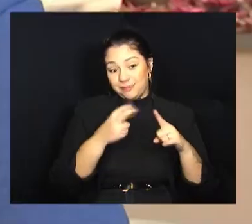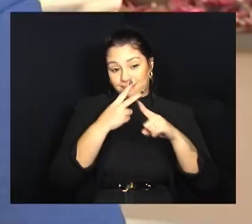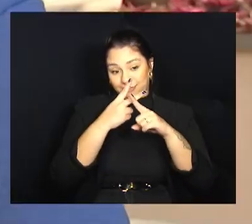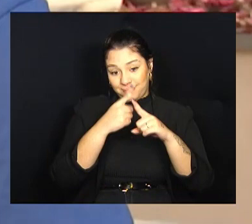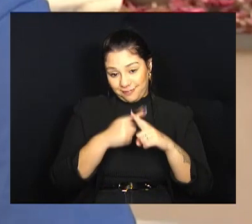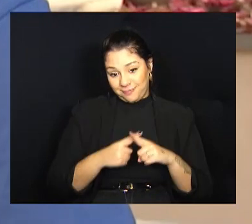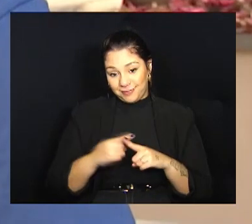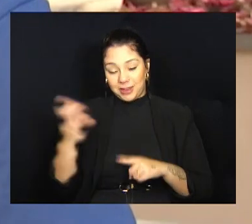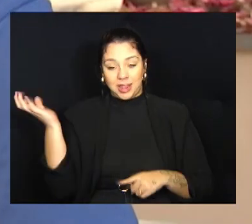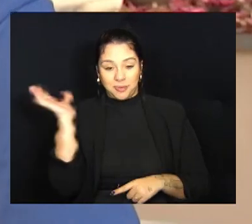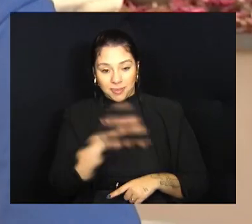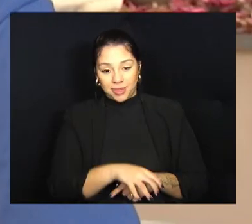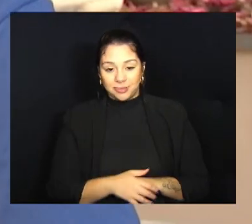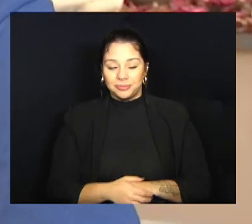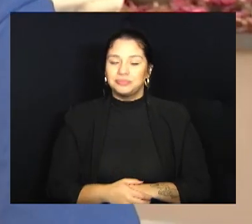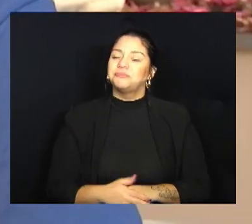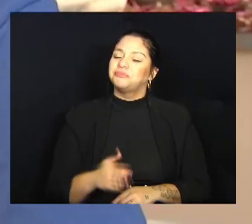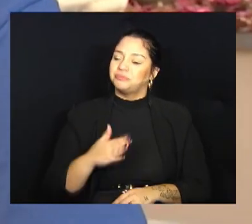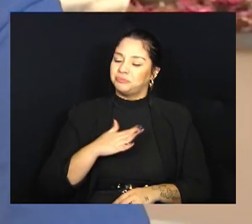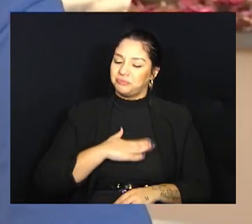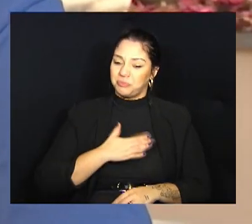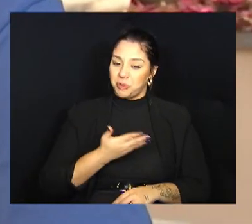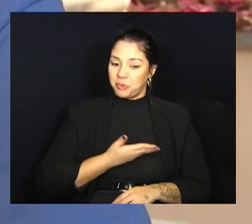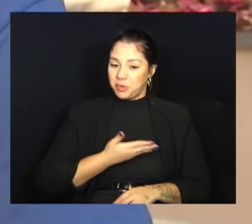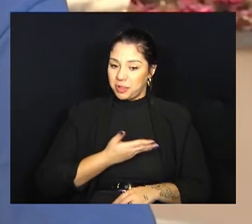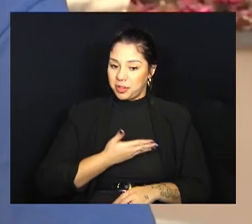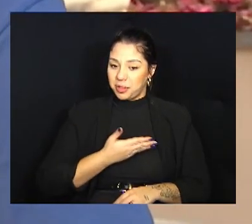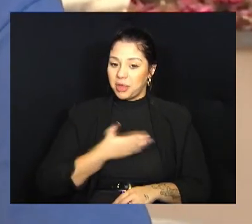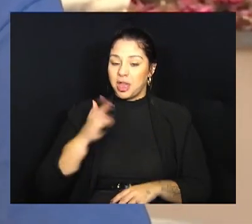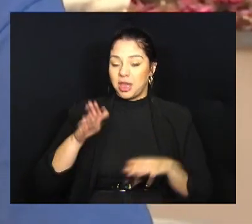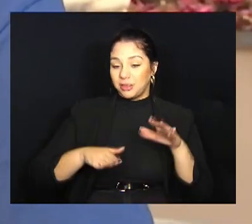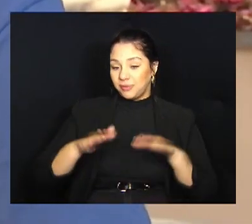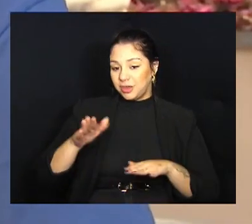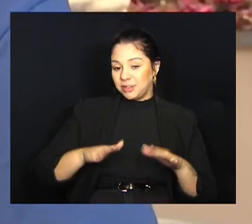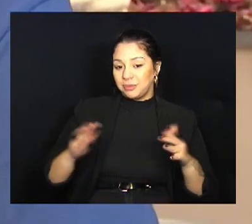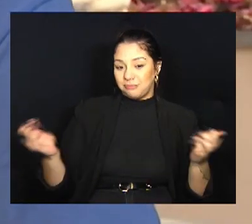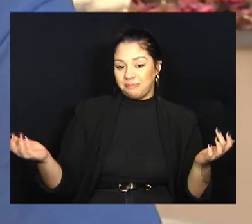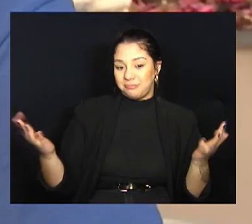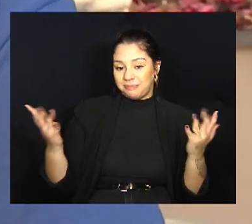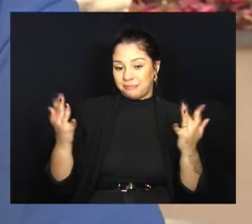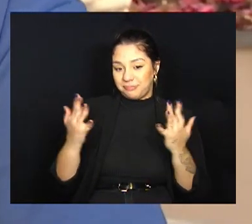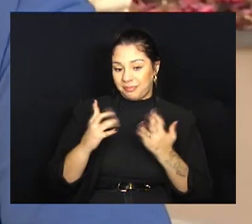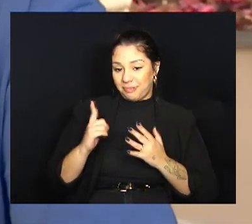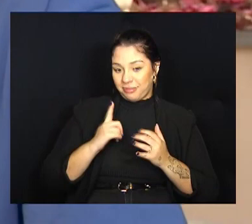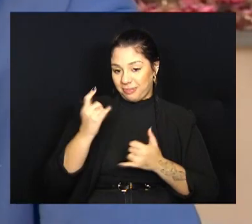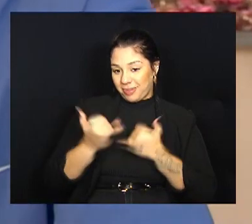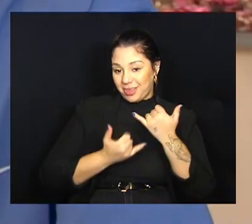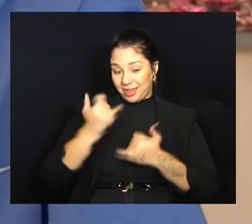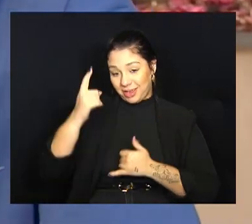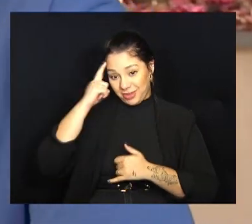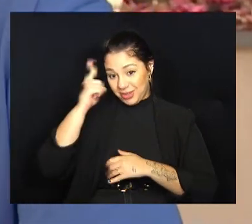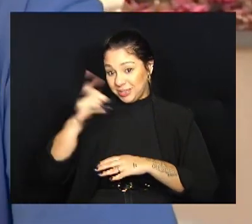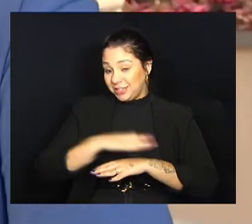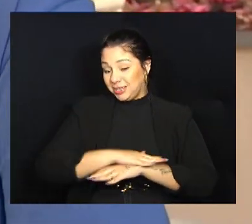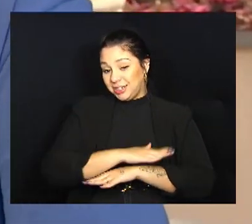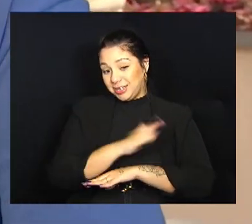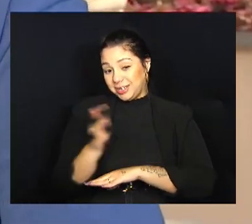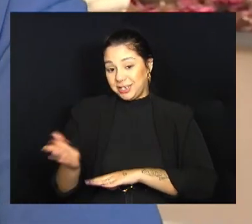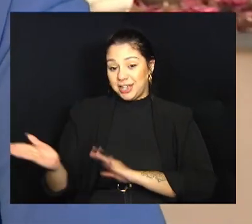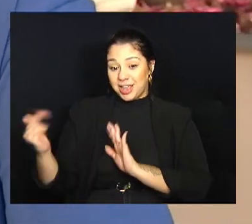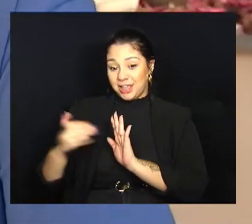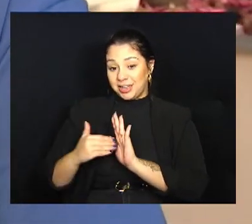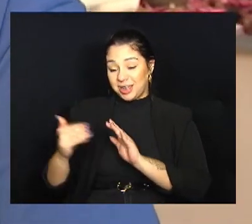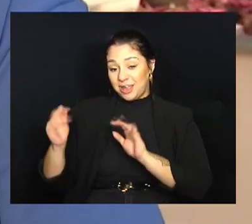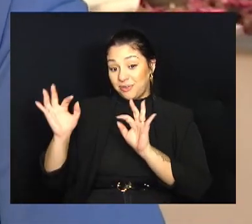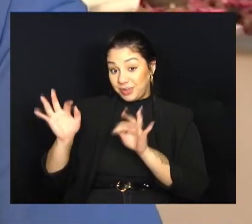queimada. Vem os amigos de vez em quando meu aqui, a gente fica brincando o dia inteiro até acabar a